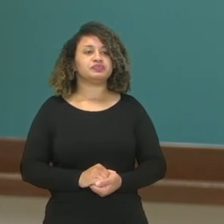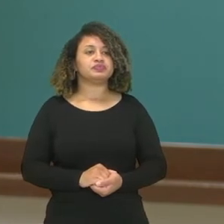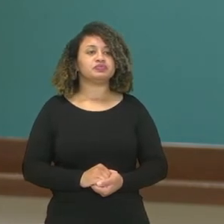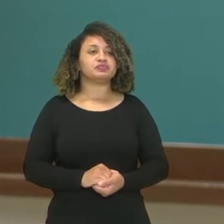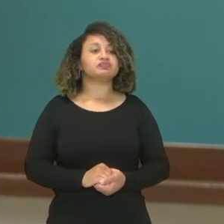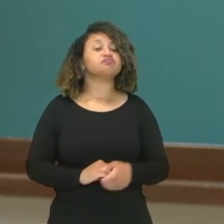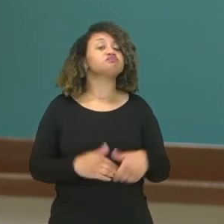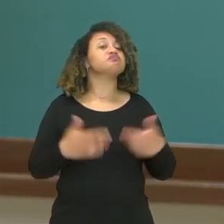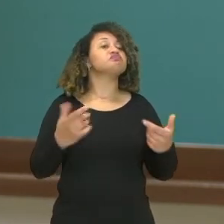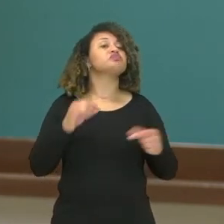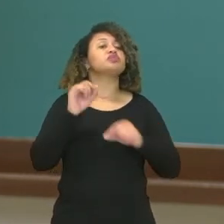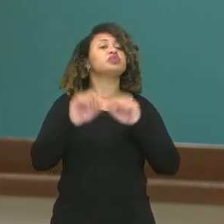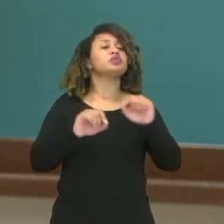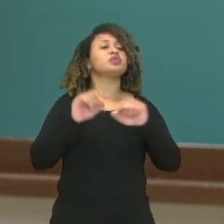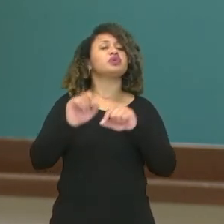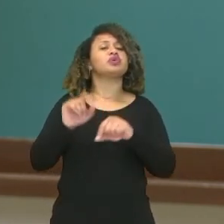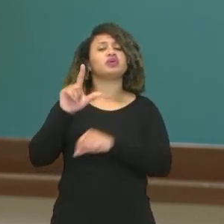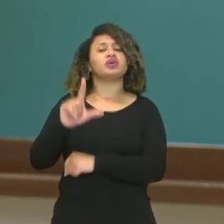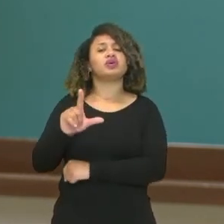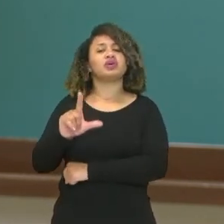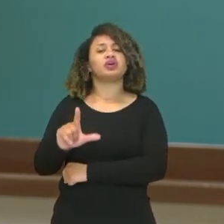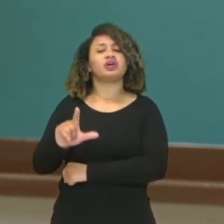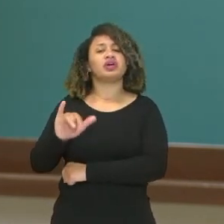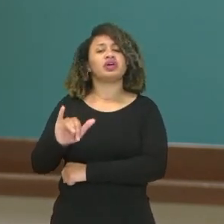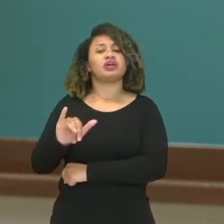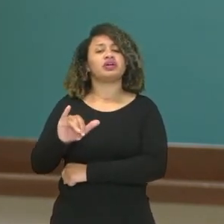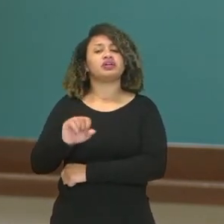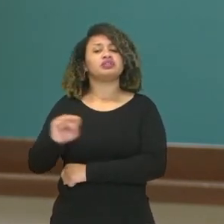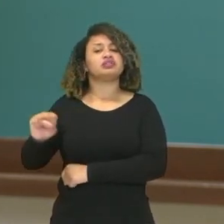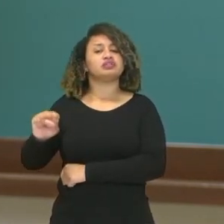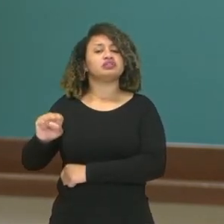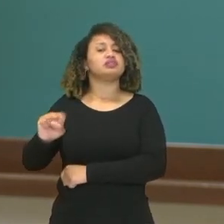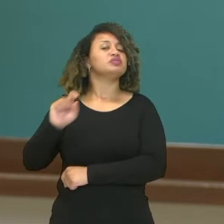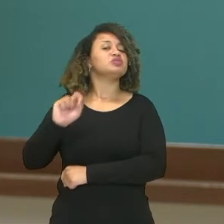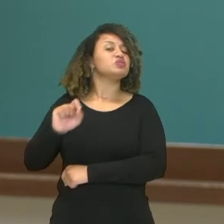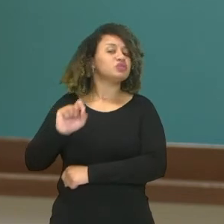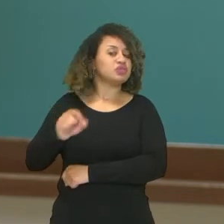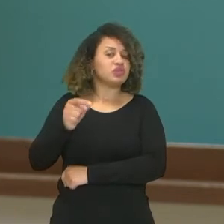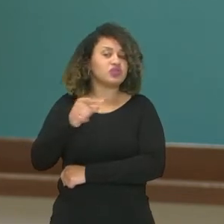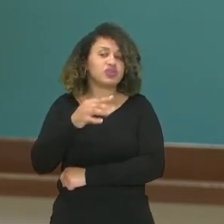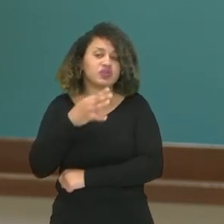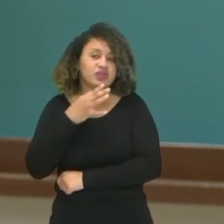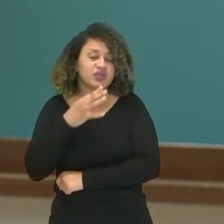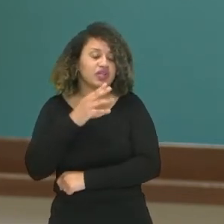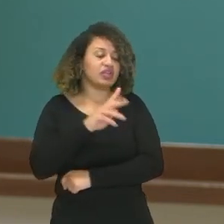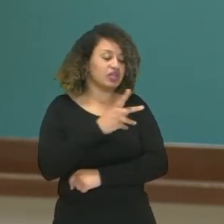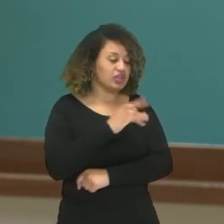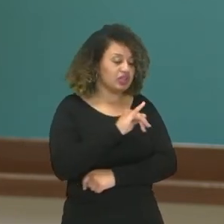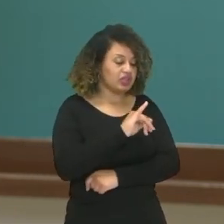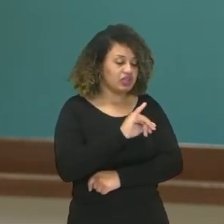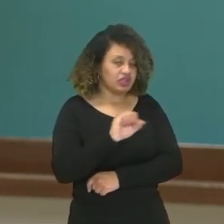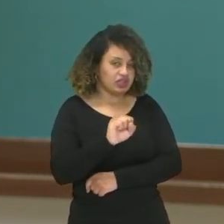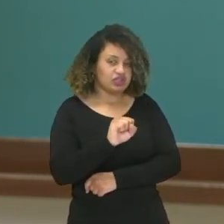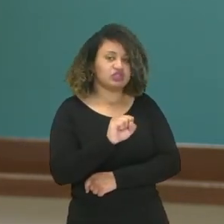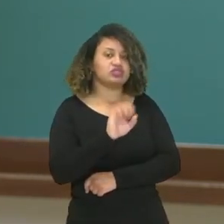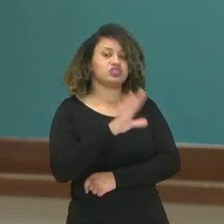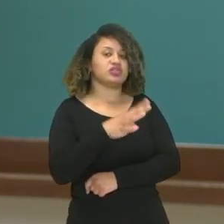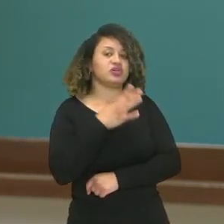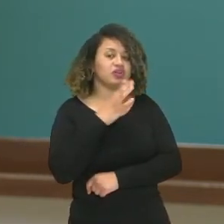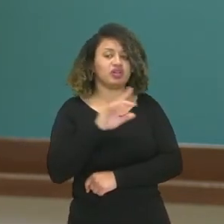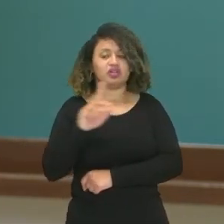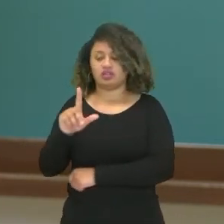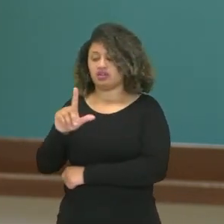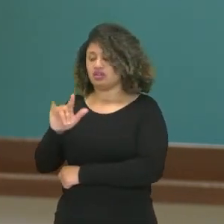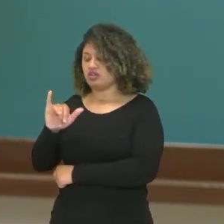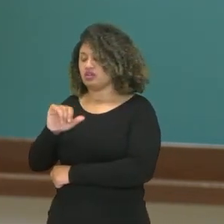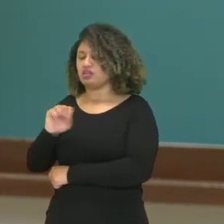E o que é esse tal desse LIS? Tá? O que é o LIS? Já ouviu falar do HIIT, já ouviu falar também do LIS, ou às vezes nunca ouviu falar desse LIS.